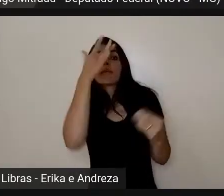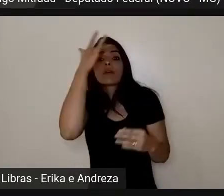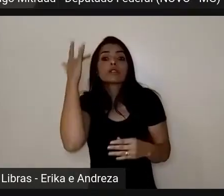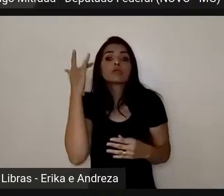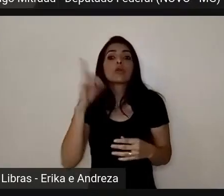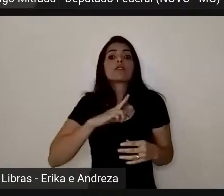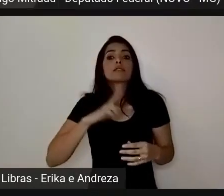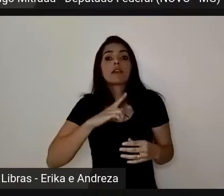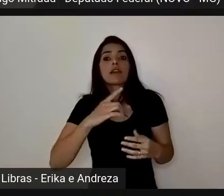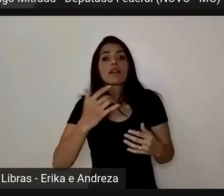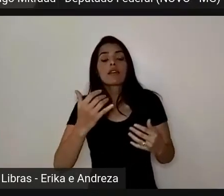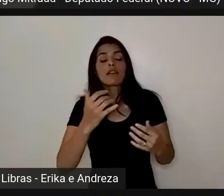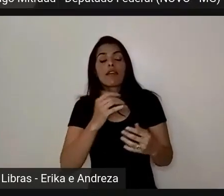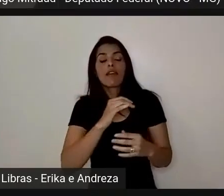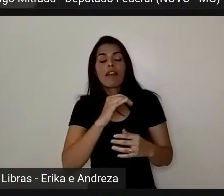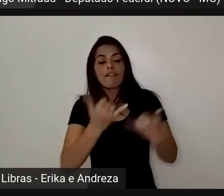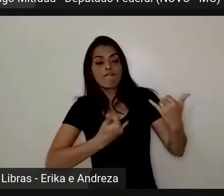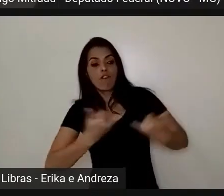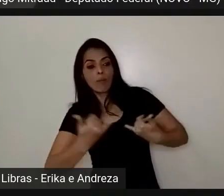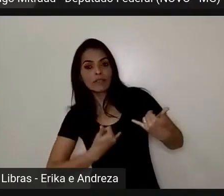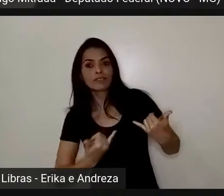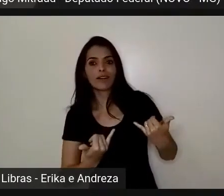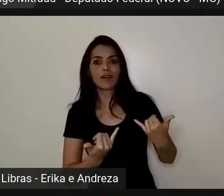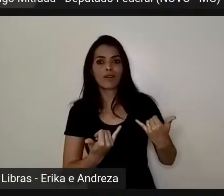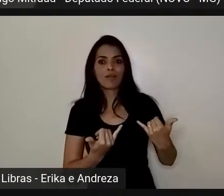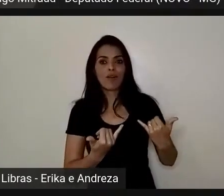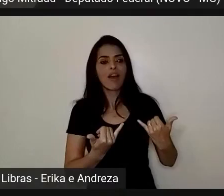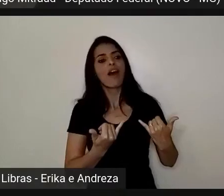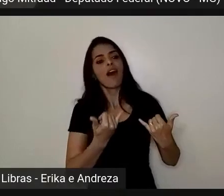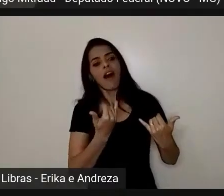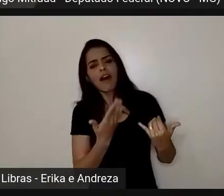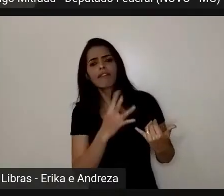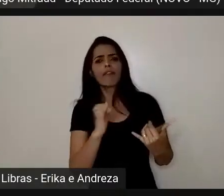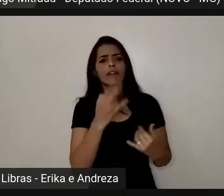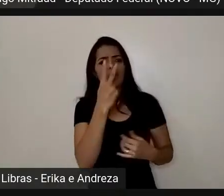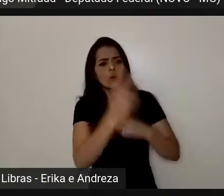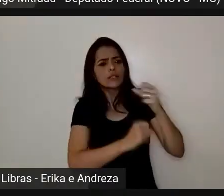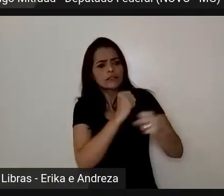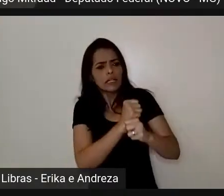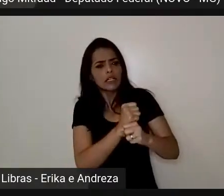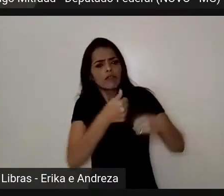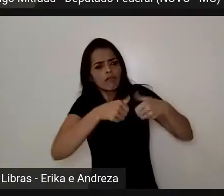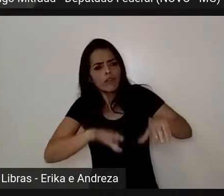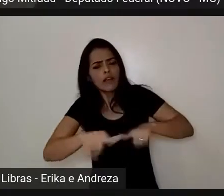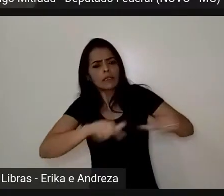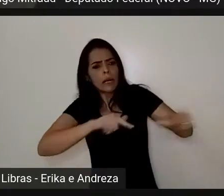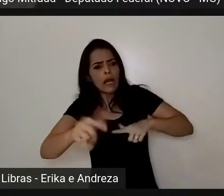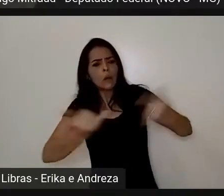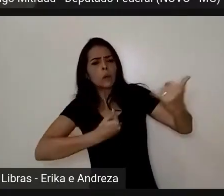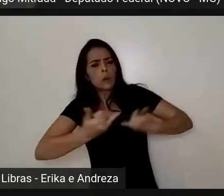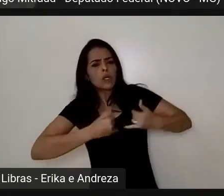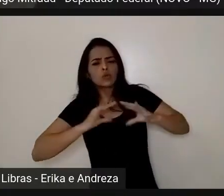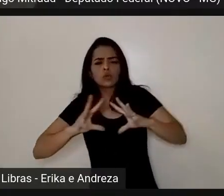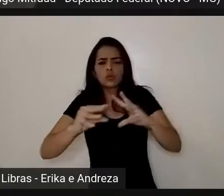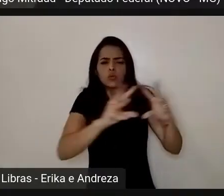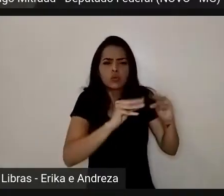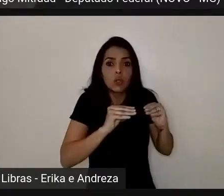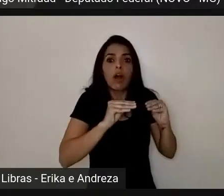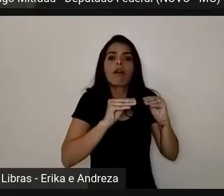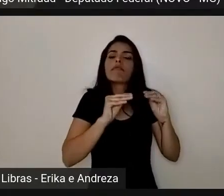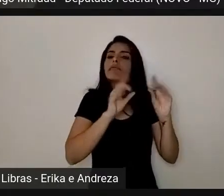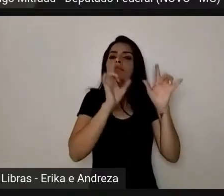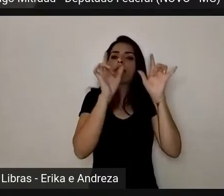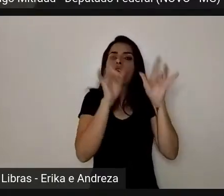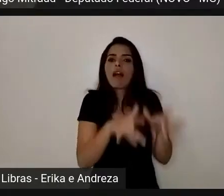informações do serviço público e depois saiam com esses 2 anos, e também a forma de avaliação, né, desse vínculo de